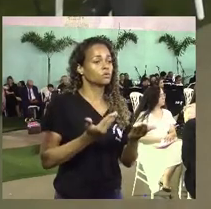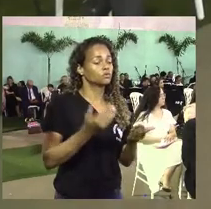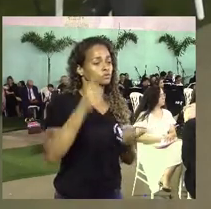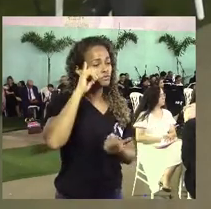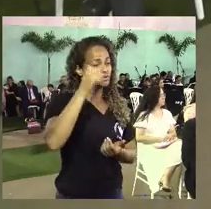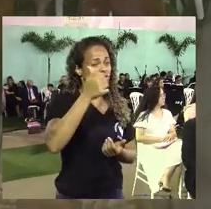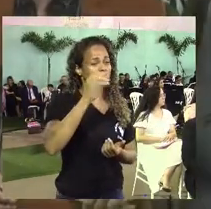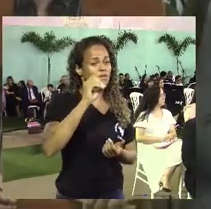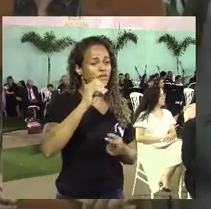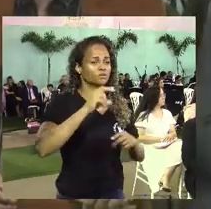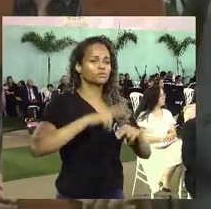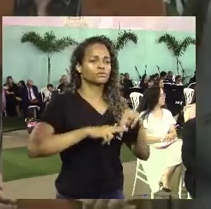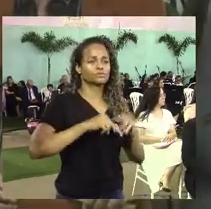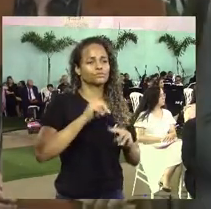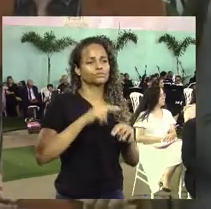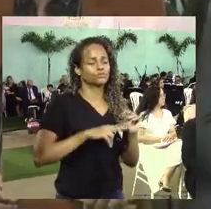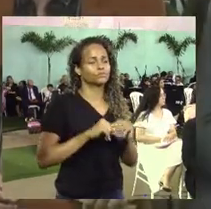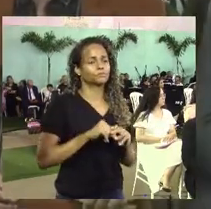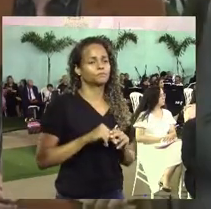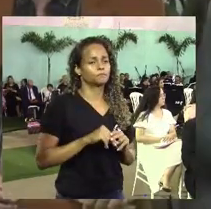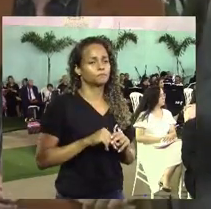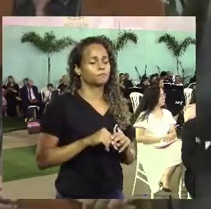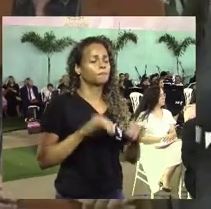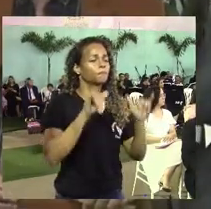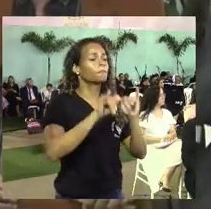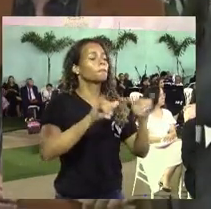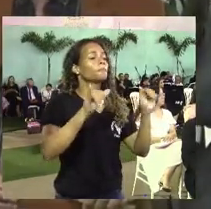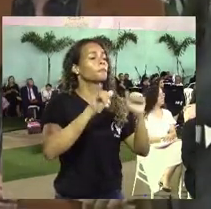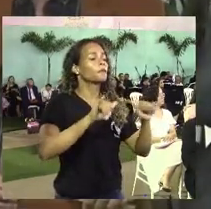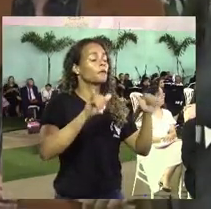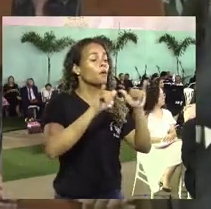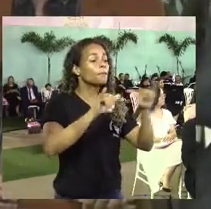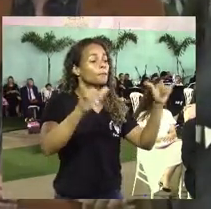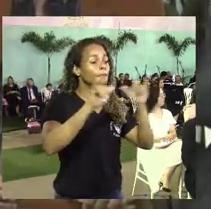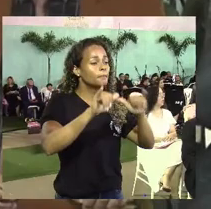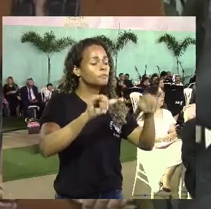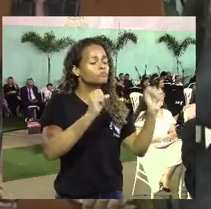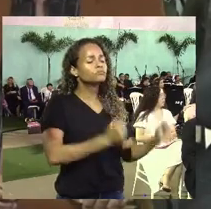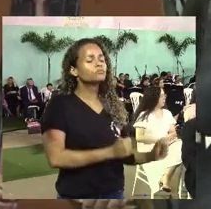dia 10 de junho com uma mensagem de autoridade